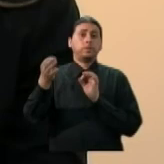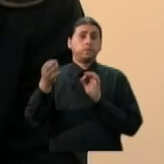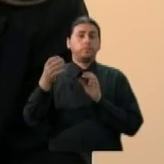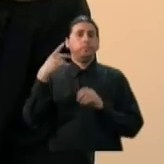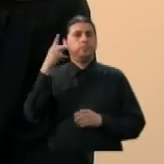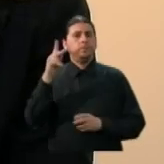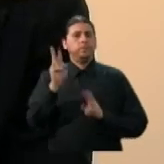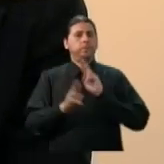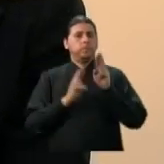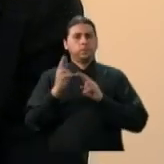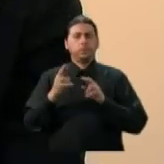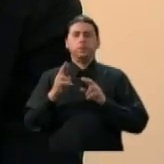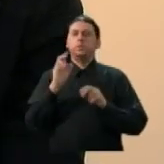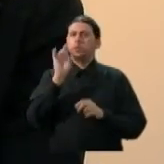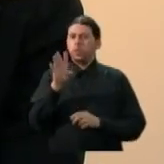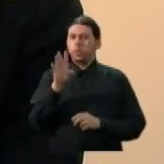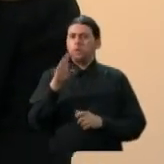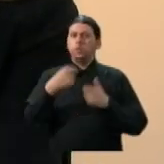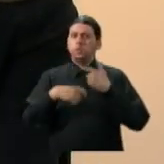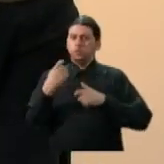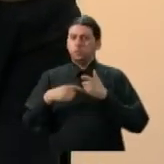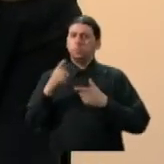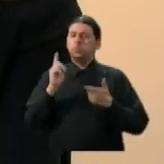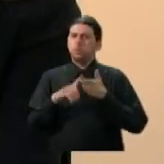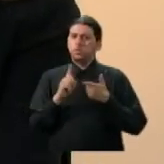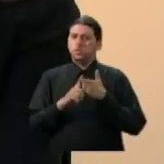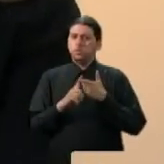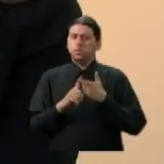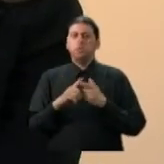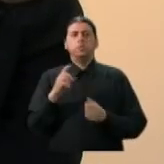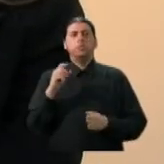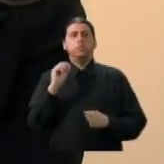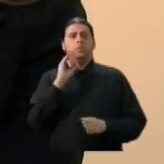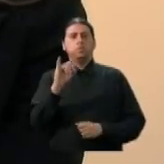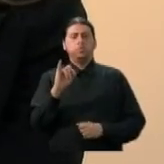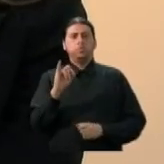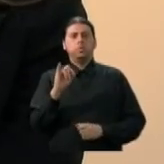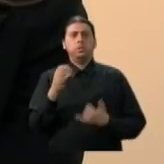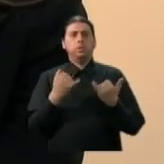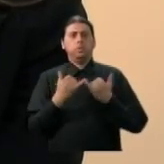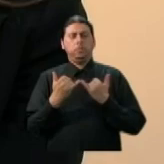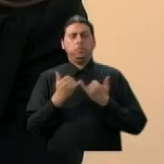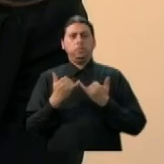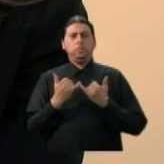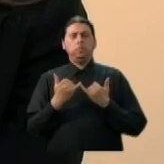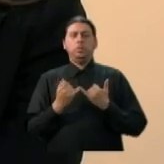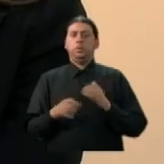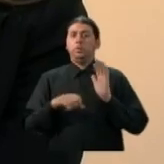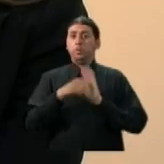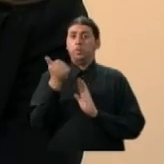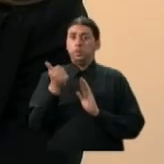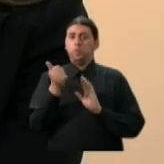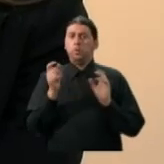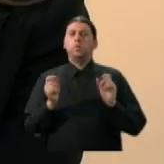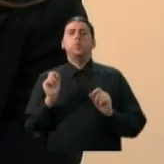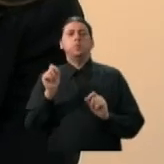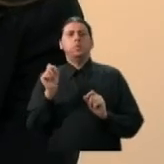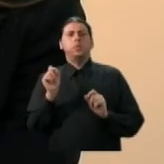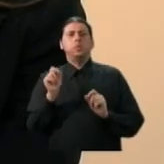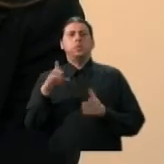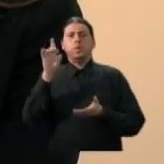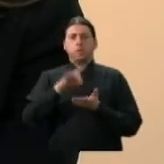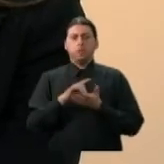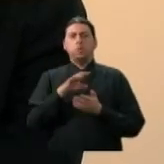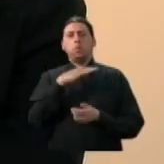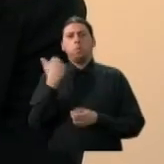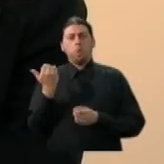relação sexual, né? Ela vai além, porque o CA de colo, se eu não me engano, é o primeiro causa de